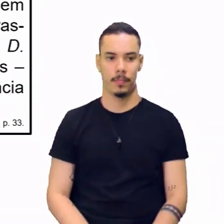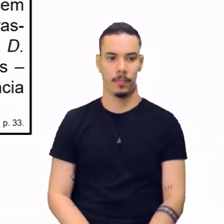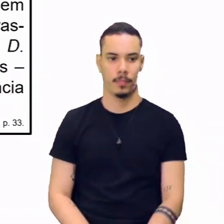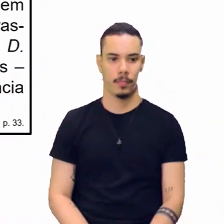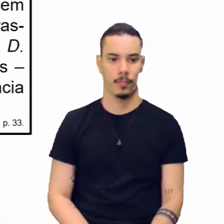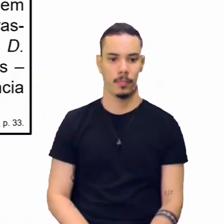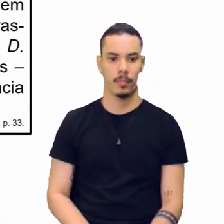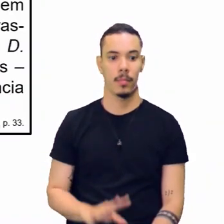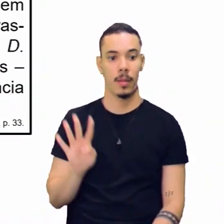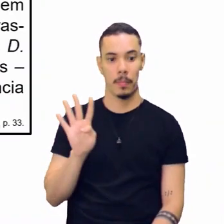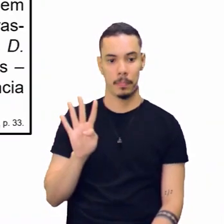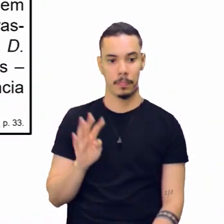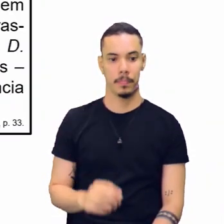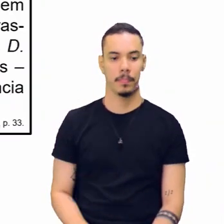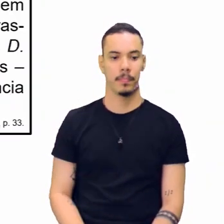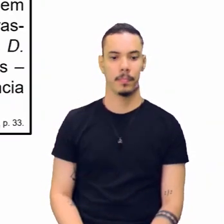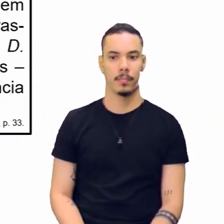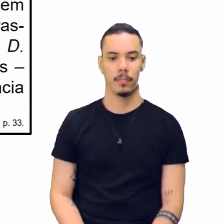4.